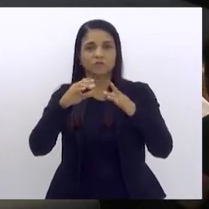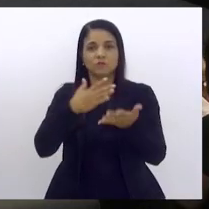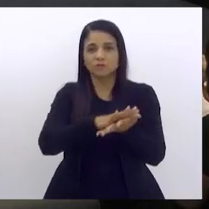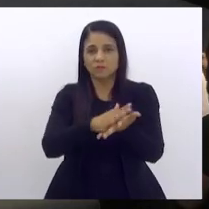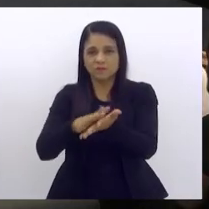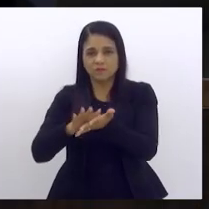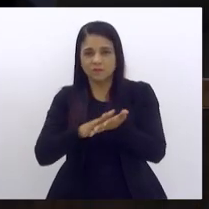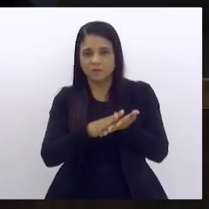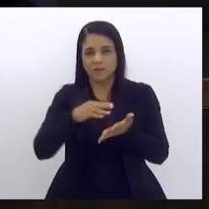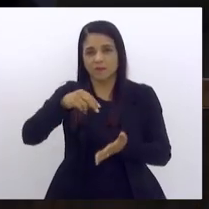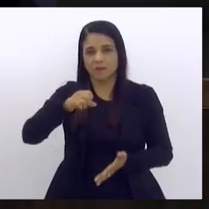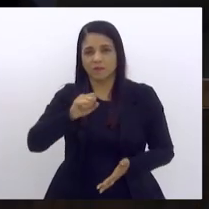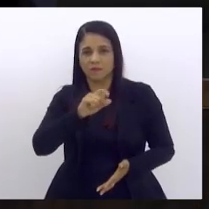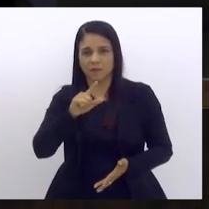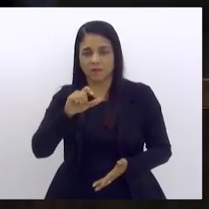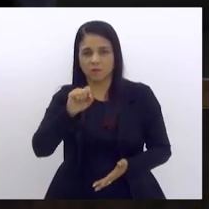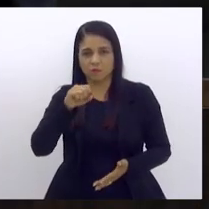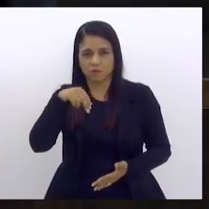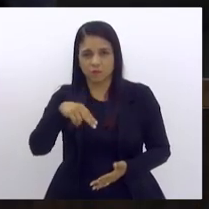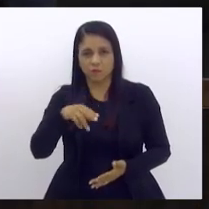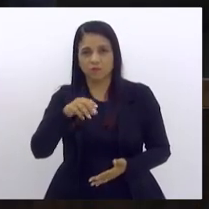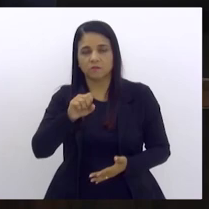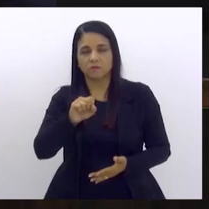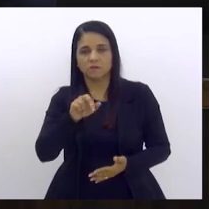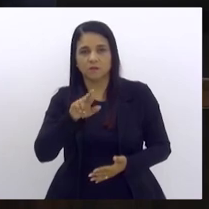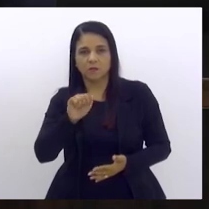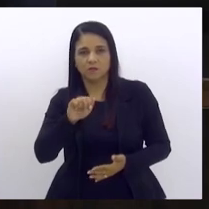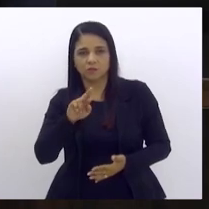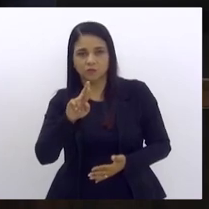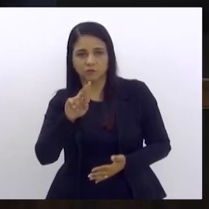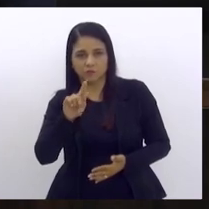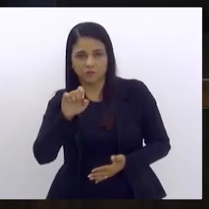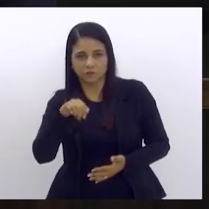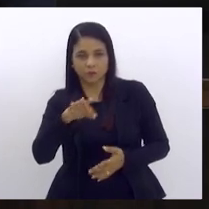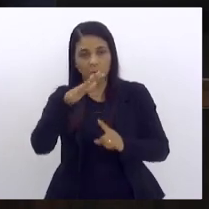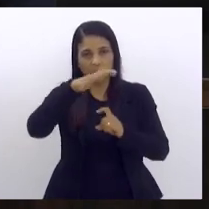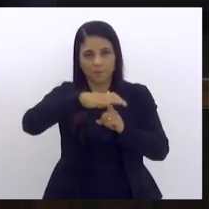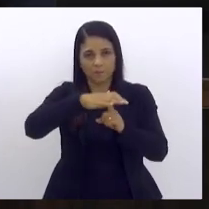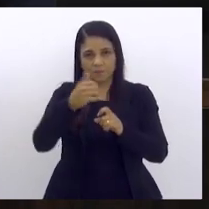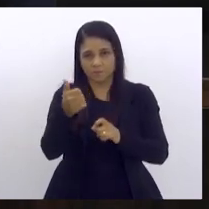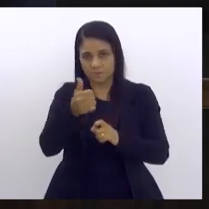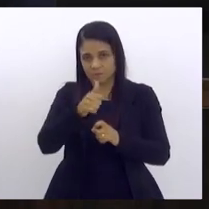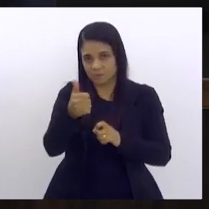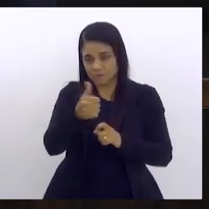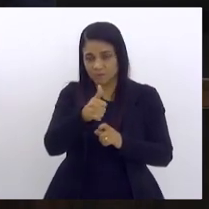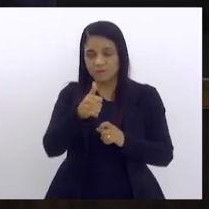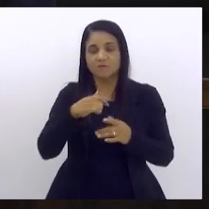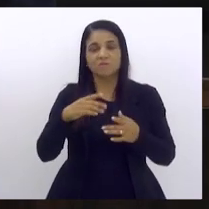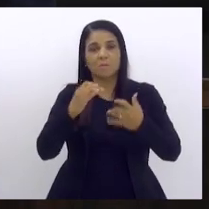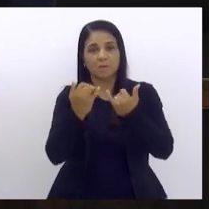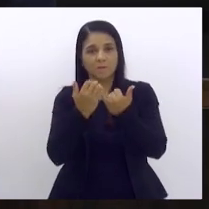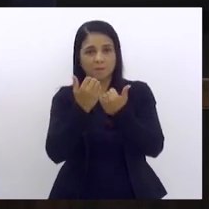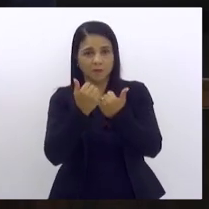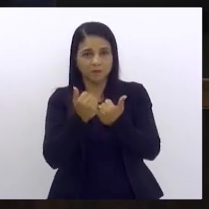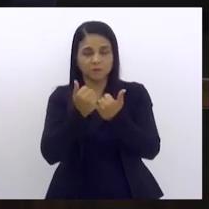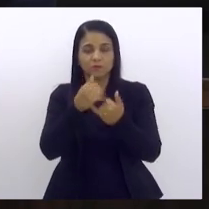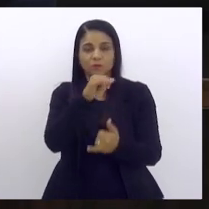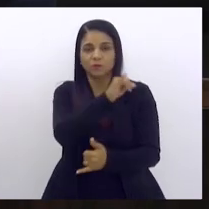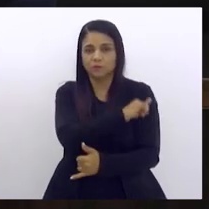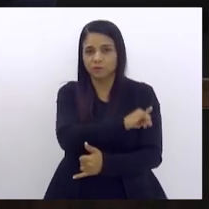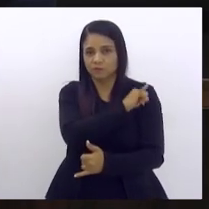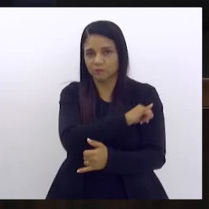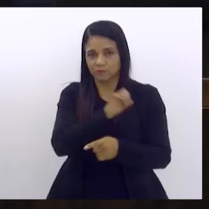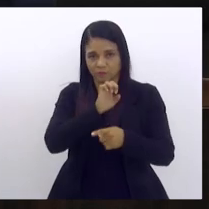Sargento, localizado na Praça 11, centro do município do Rio de Janeiro, como patrimônio do Estado do Rio de Janeiro, por interesse histórico e